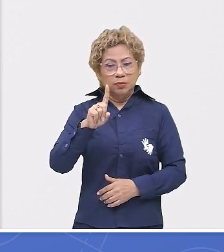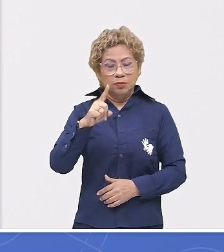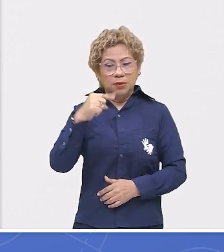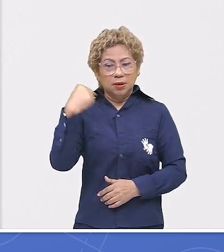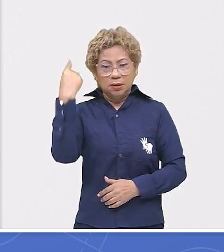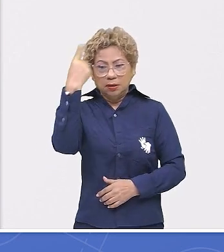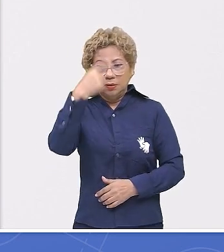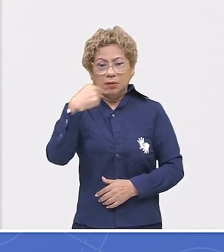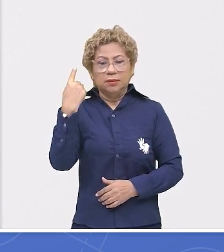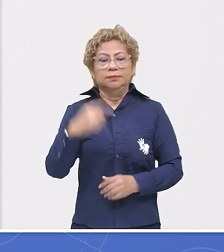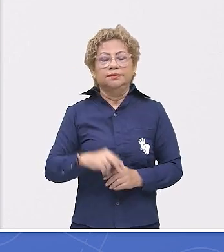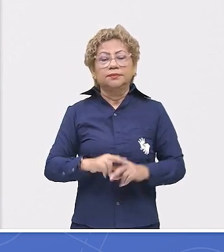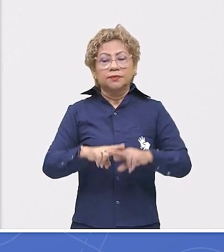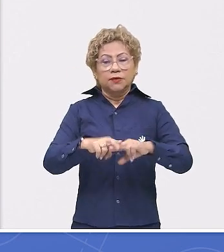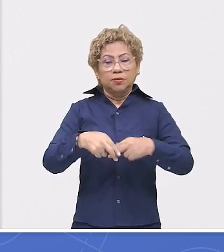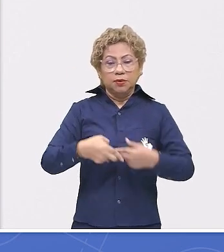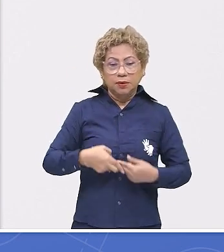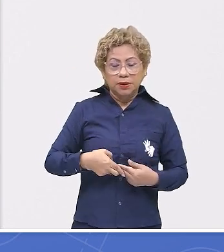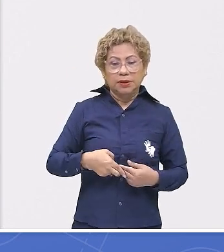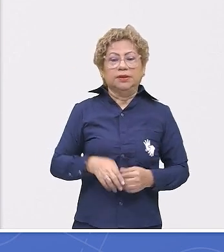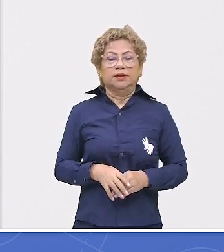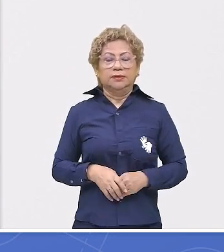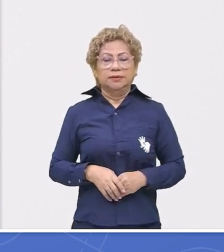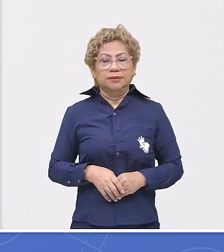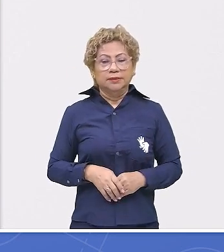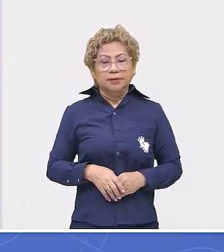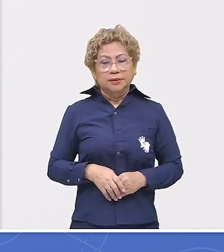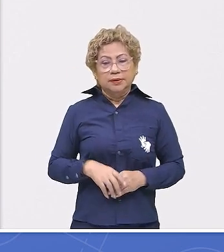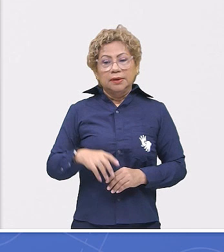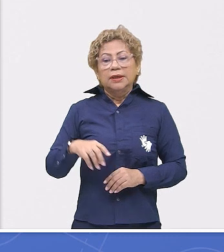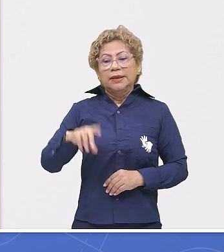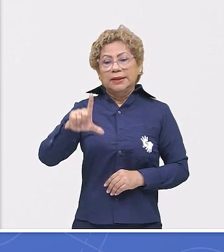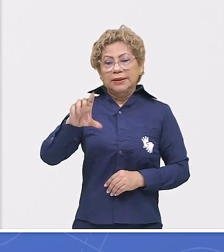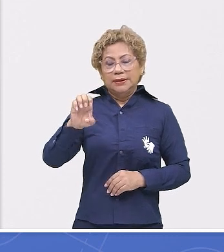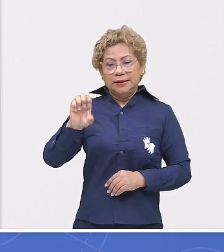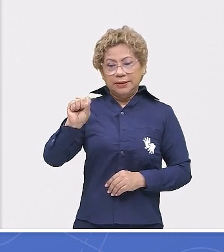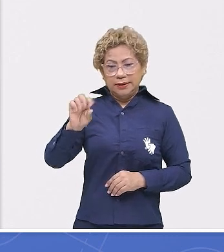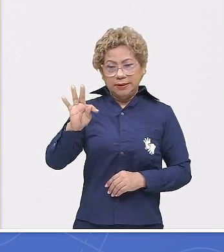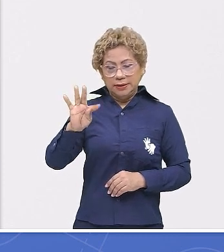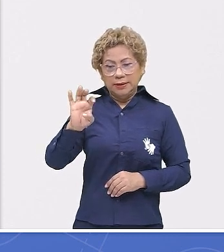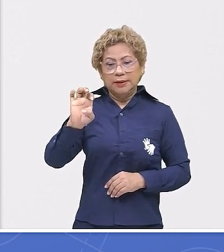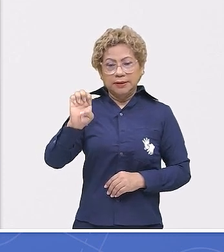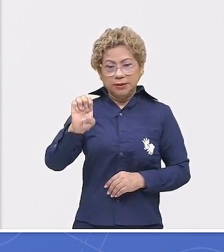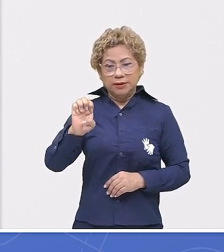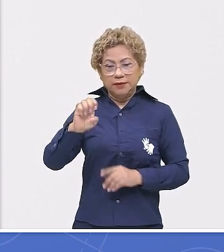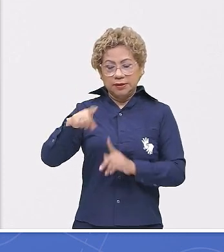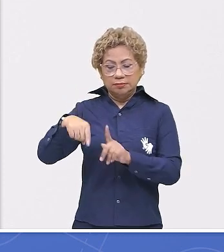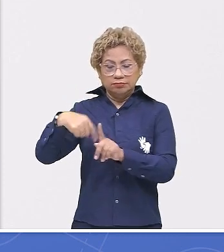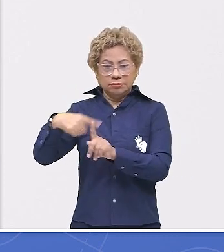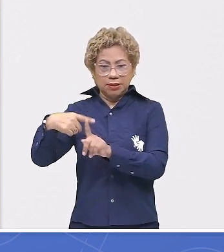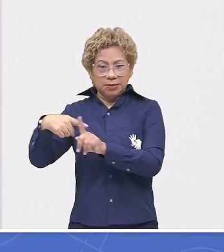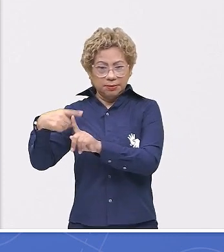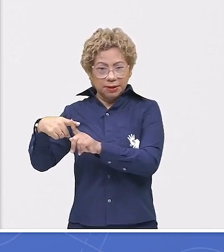o leste vai ser positivo, tá? E para oeste vai ser